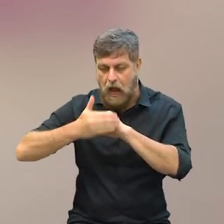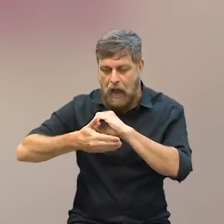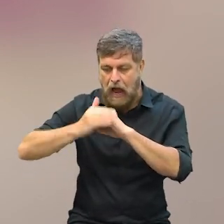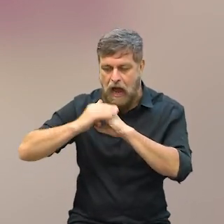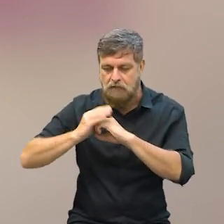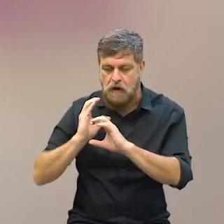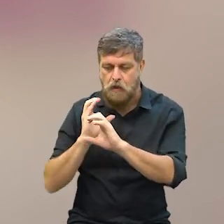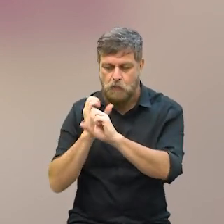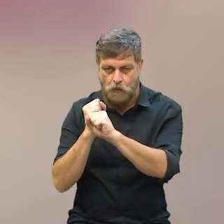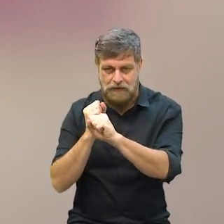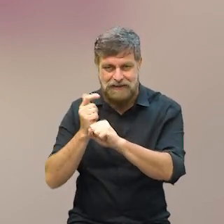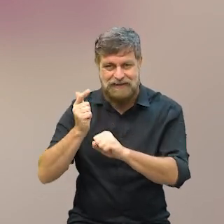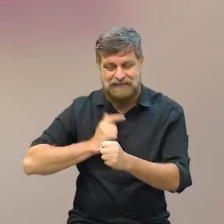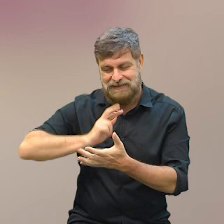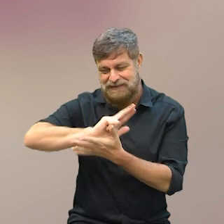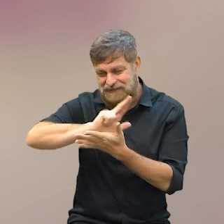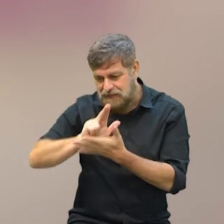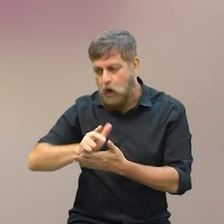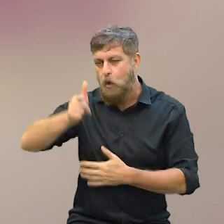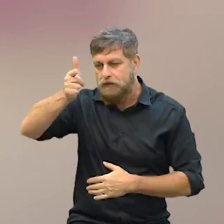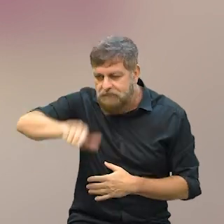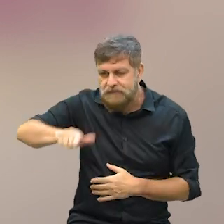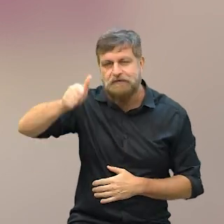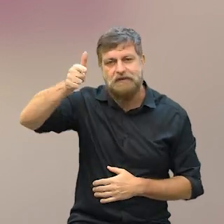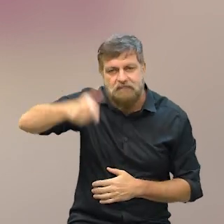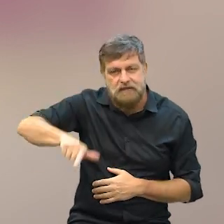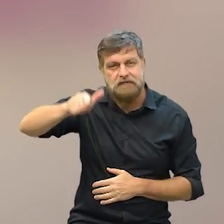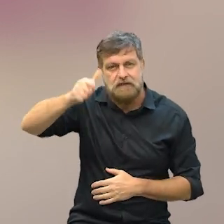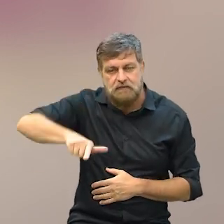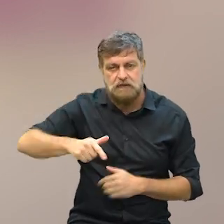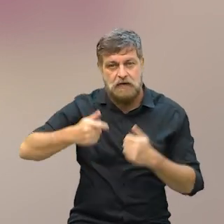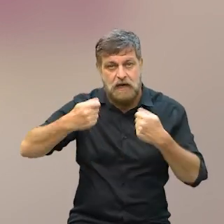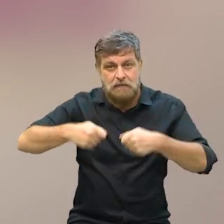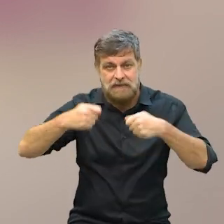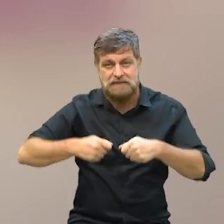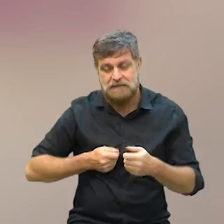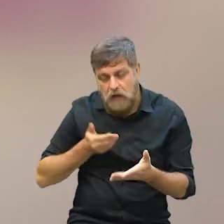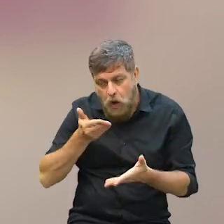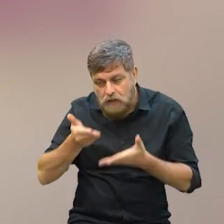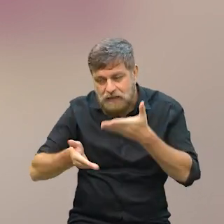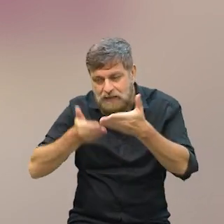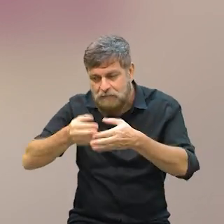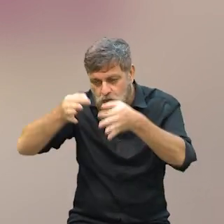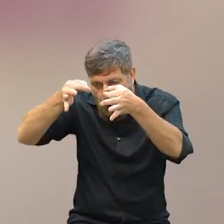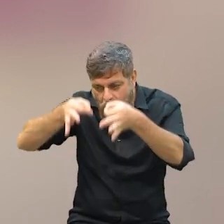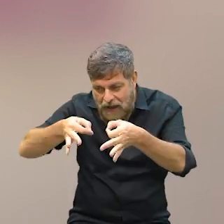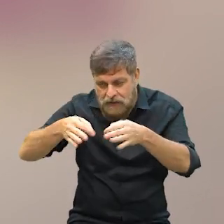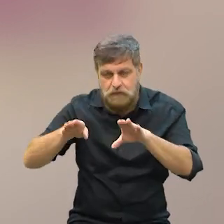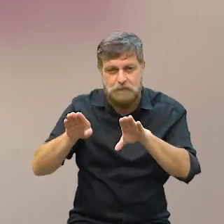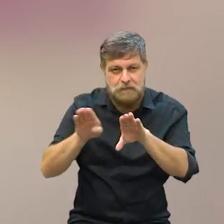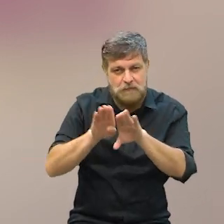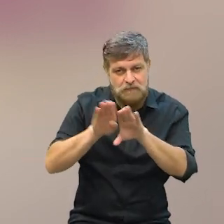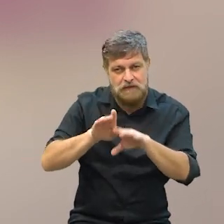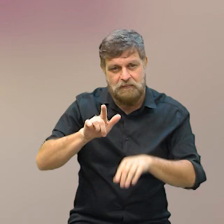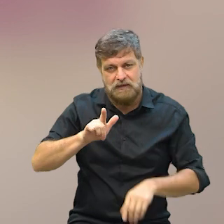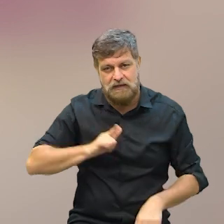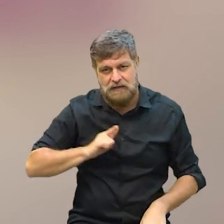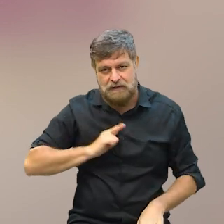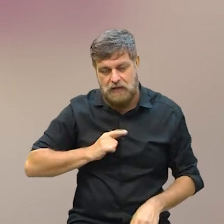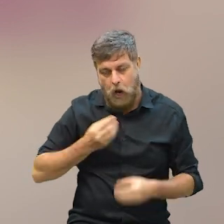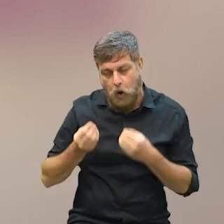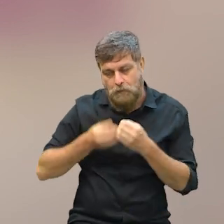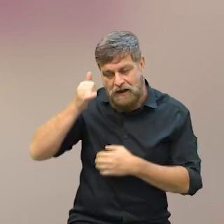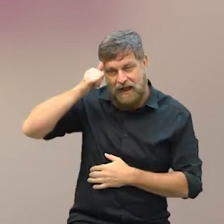entupir, então você pode ter várias vezes a recorrência, se você não fizer o não só o tratamento, como